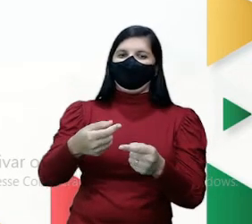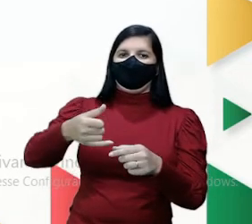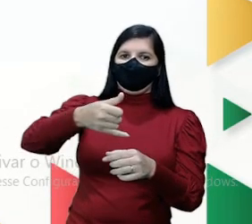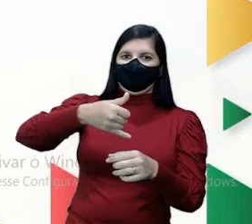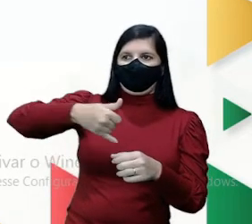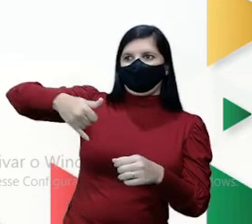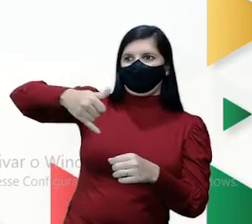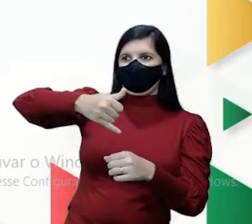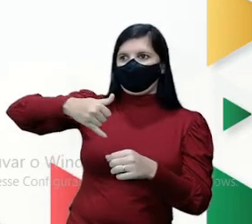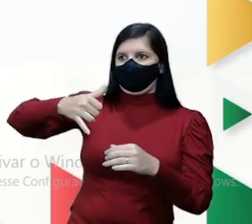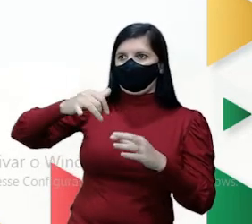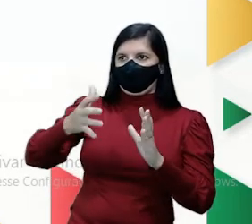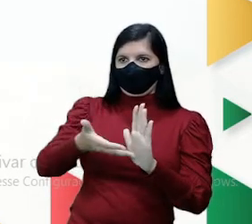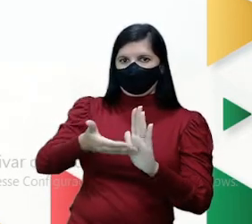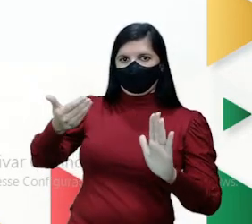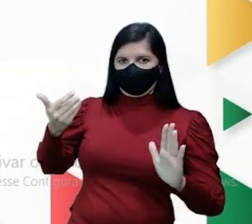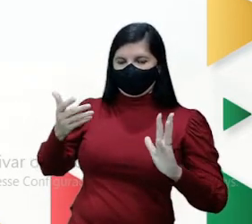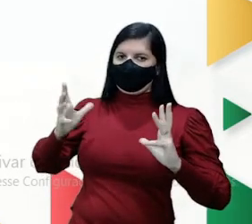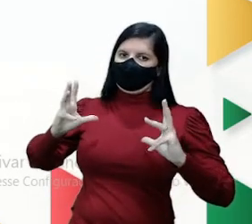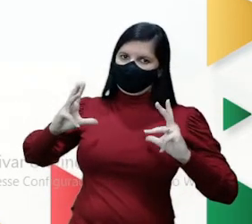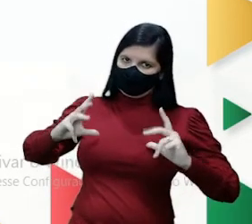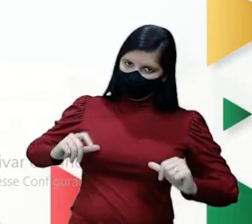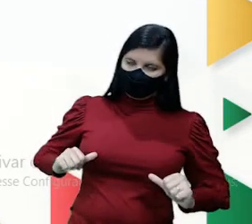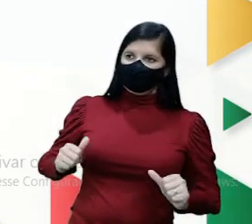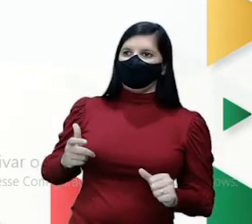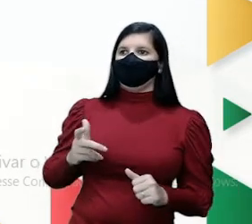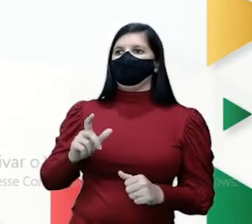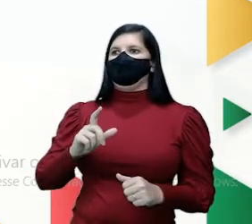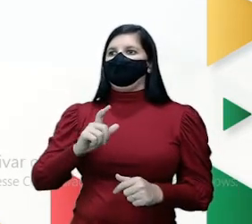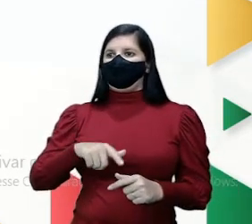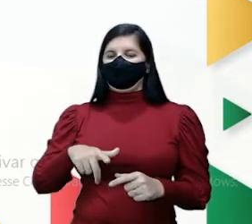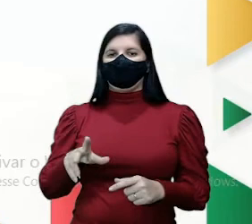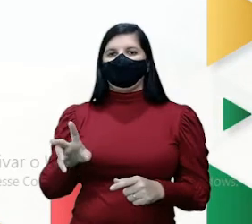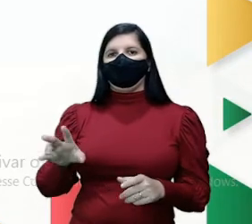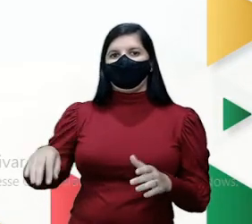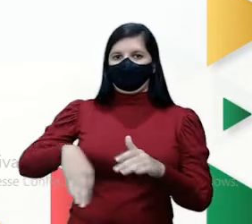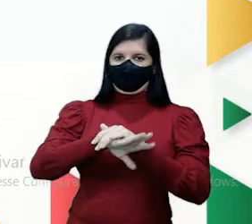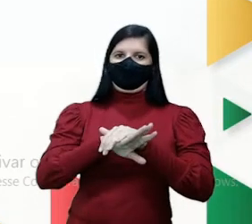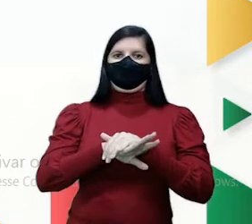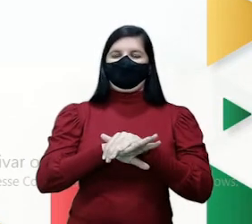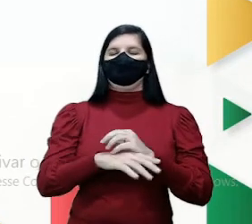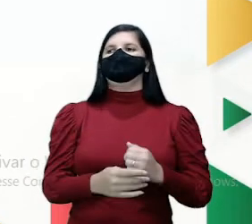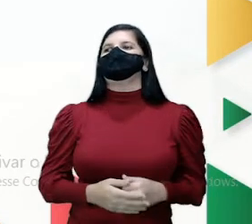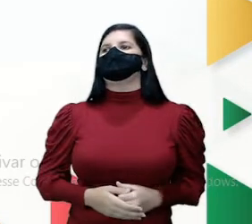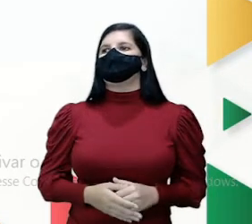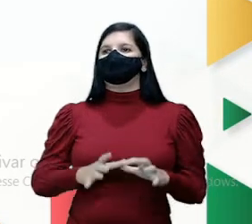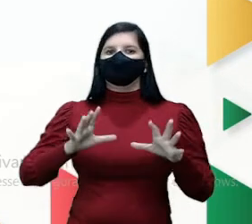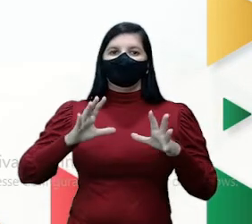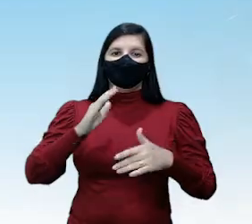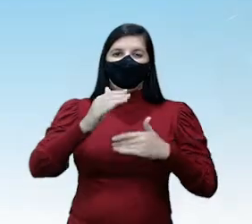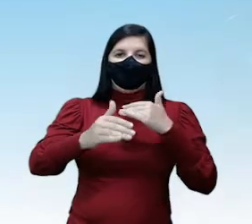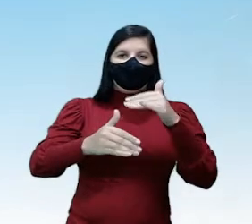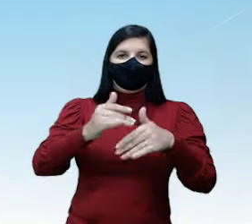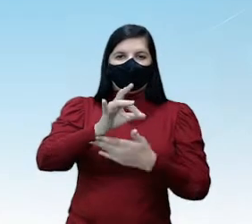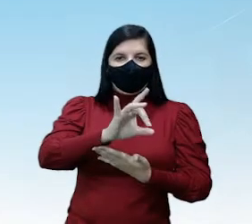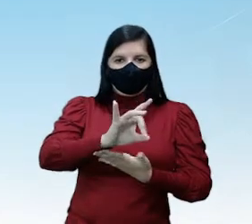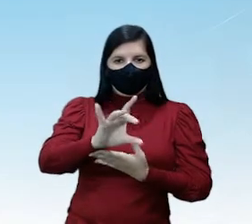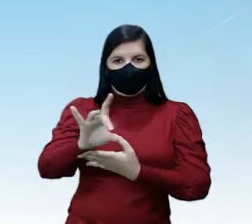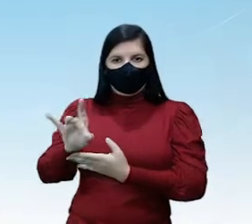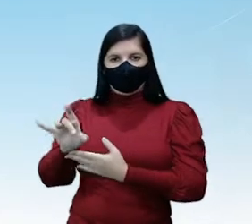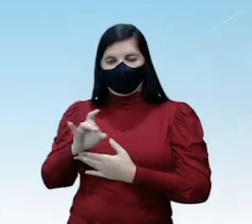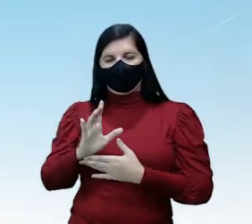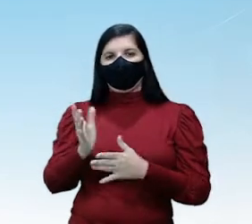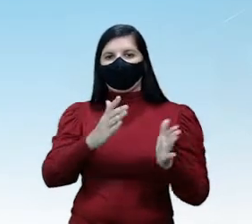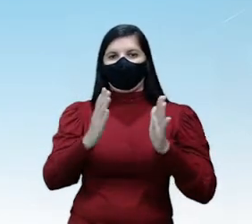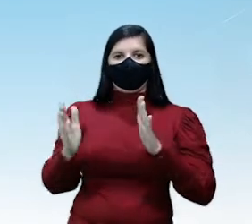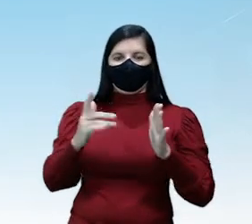pós-alquilinização, desinfecção e floretação e também a reservação. Todos esses processos aí são